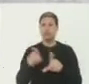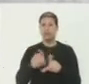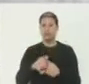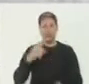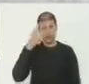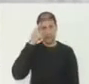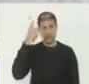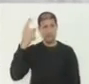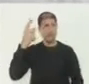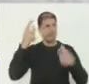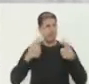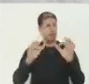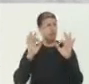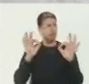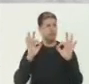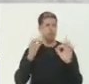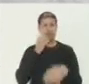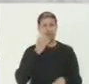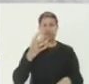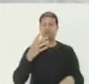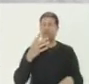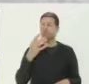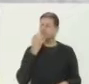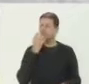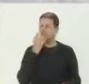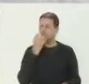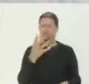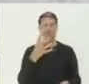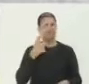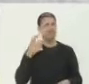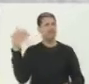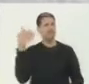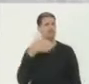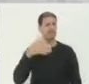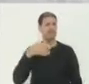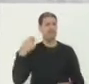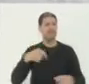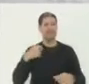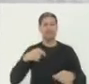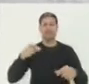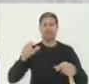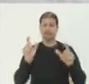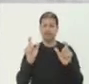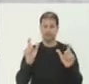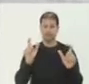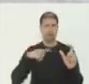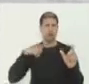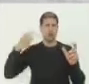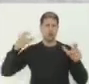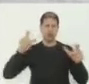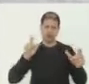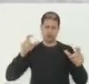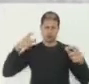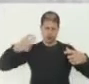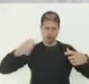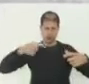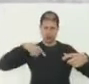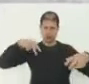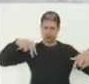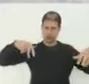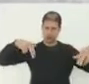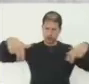em um local aconchegante no local gostoso de se frequentar Mas precisamos dessa pista de caminhada a pessoa mandou um campinho de futebol